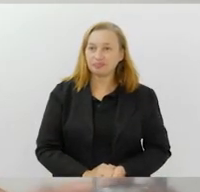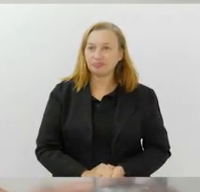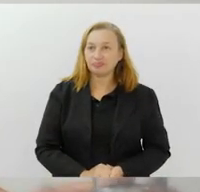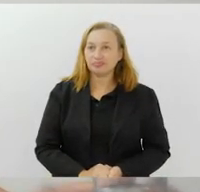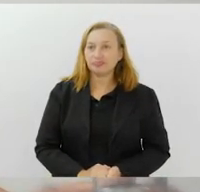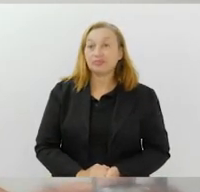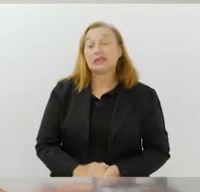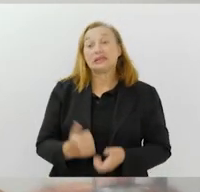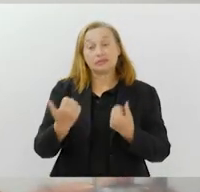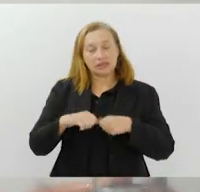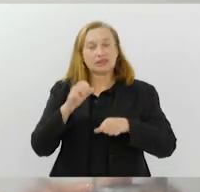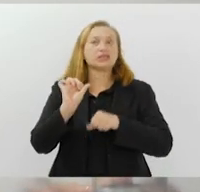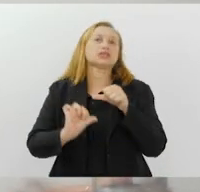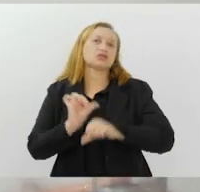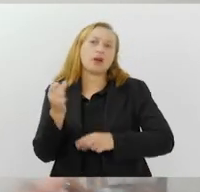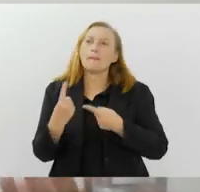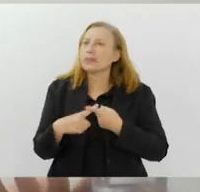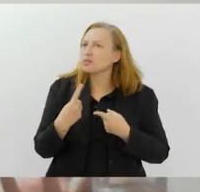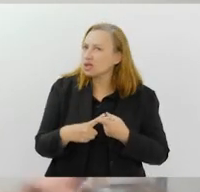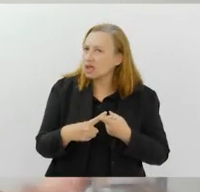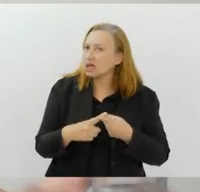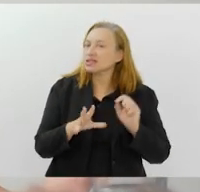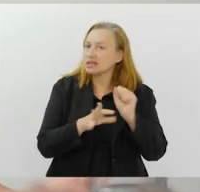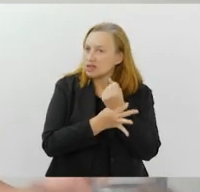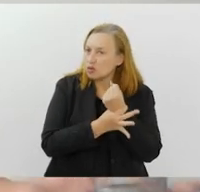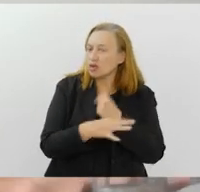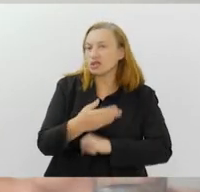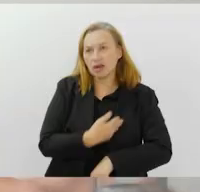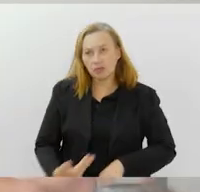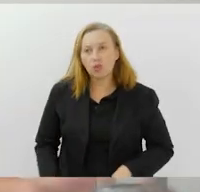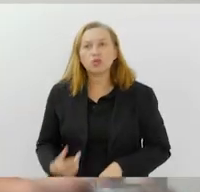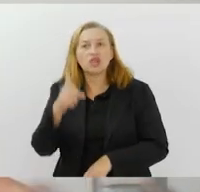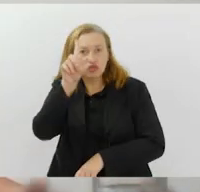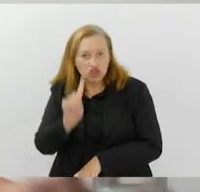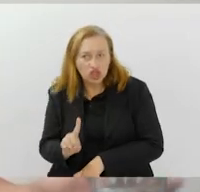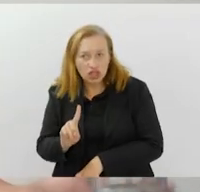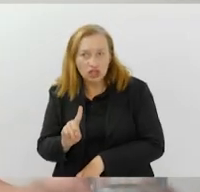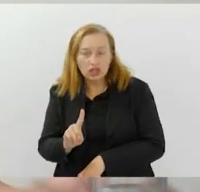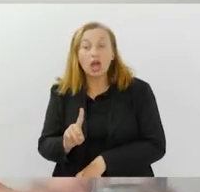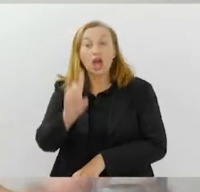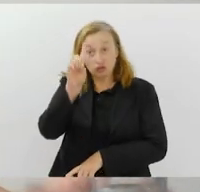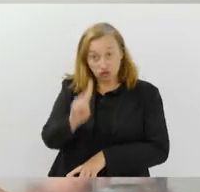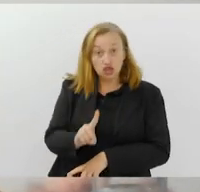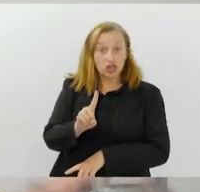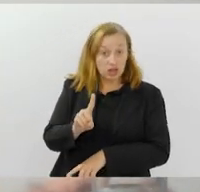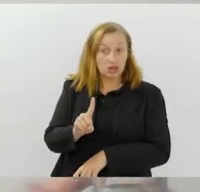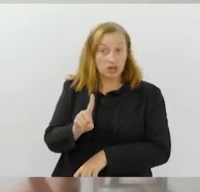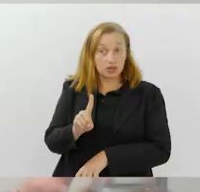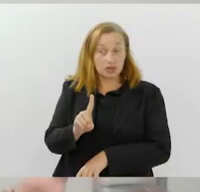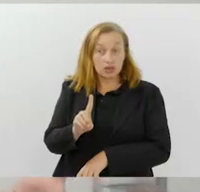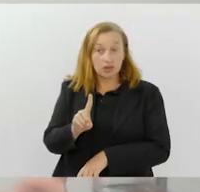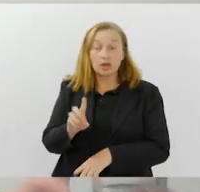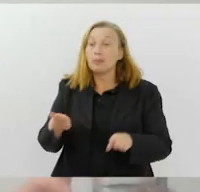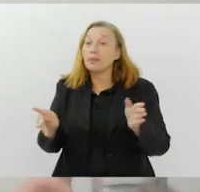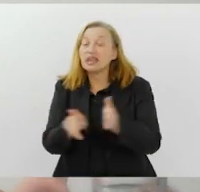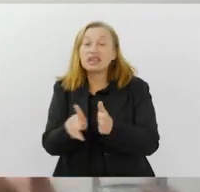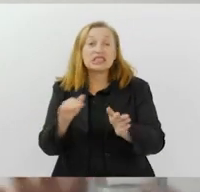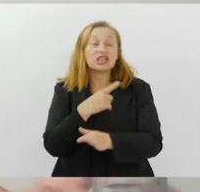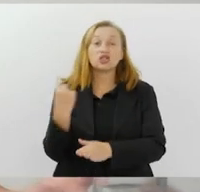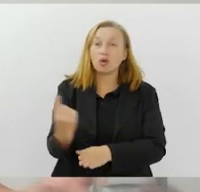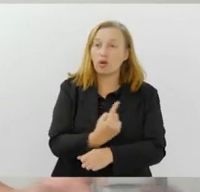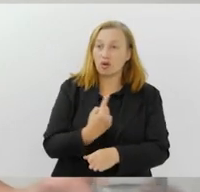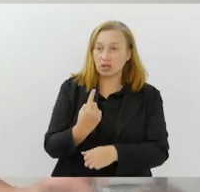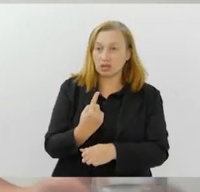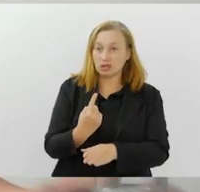questão que a gente precisa transformar Porque se é segurança pública é um direito é um direito que deve est aí para todos nós para a